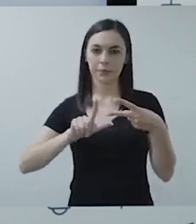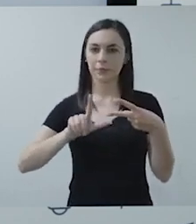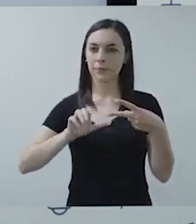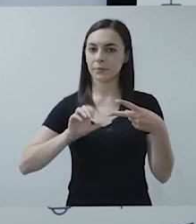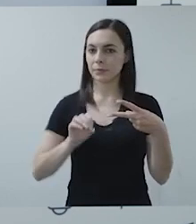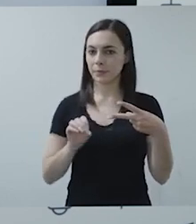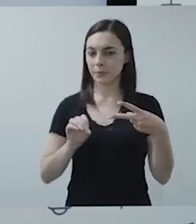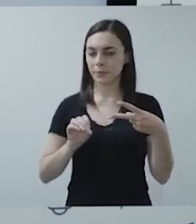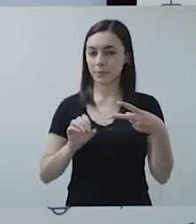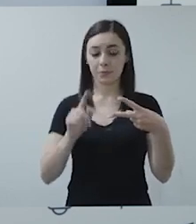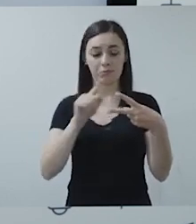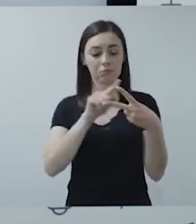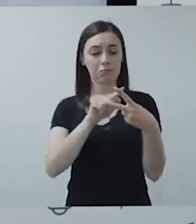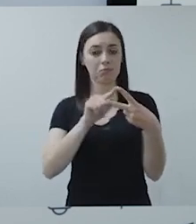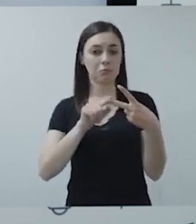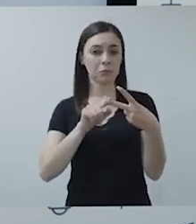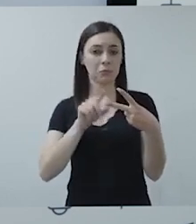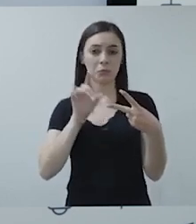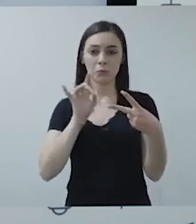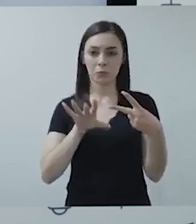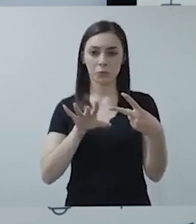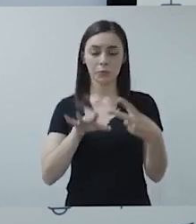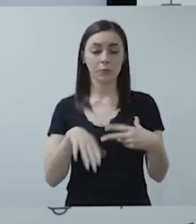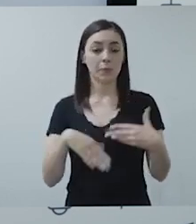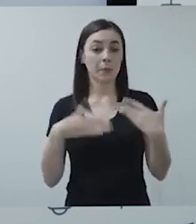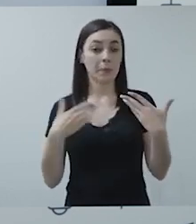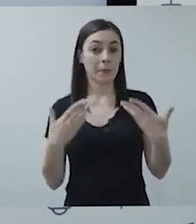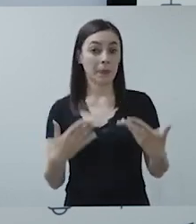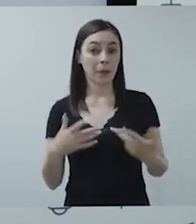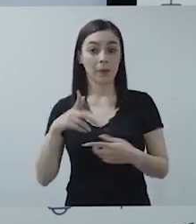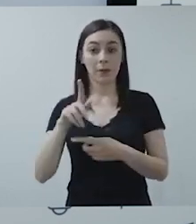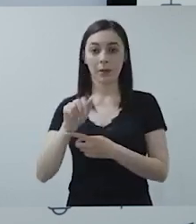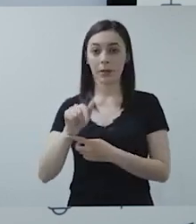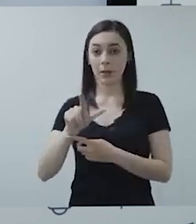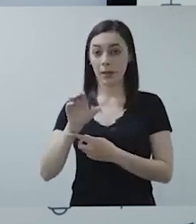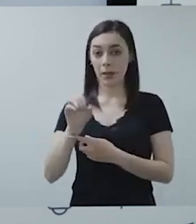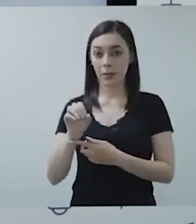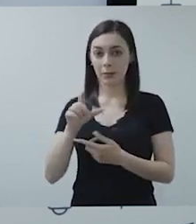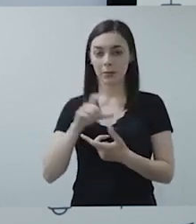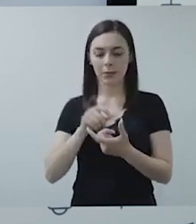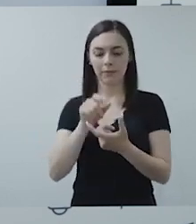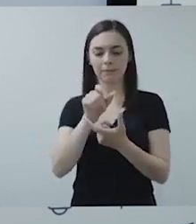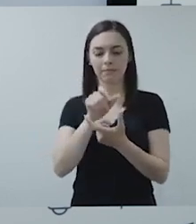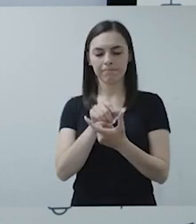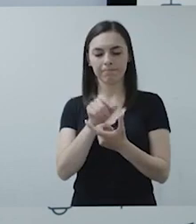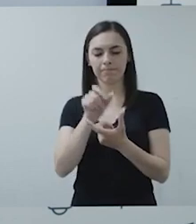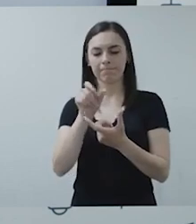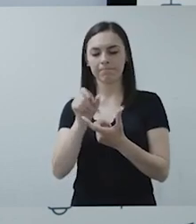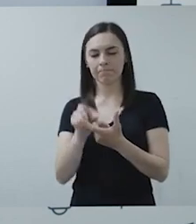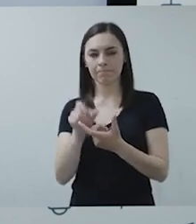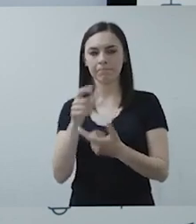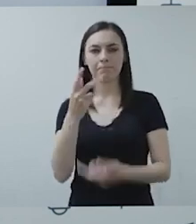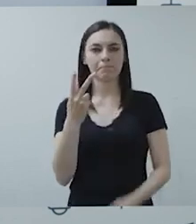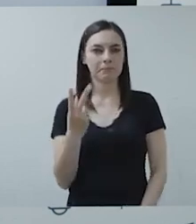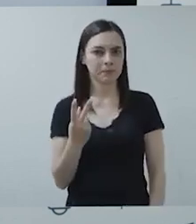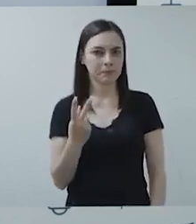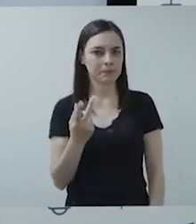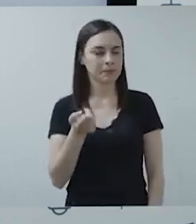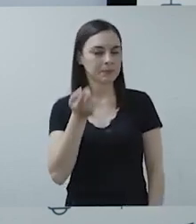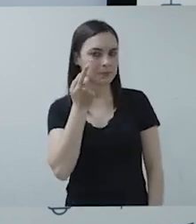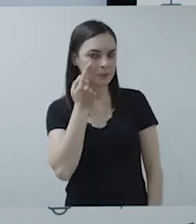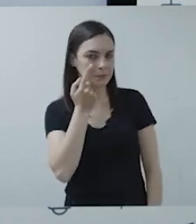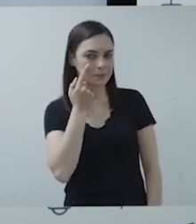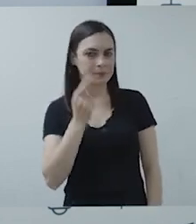Galo. Duas vezes. Então, a palavra galo tem duas sílabas. Vamos